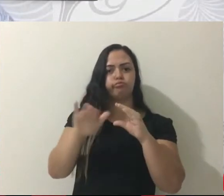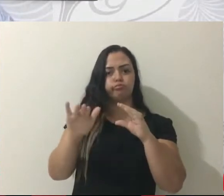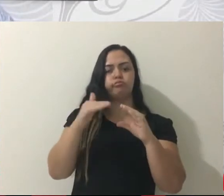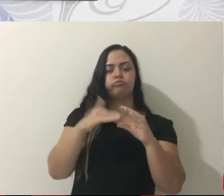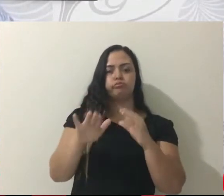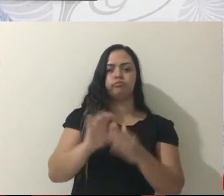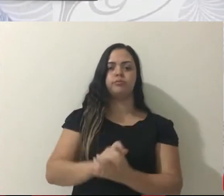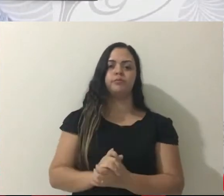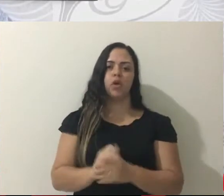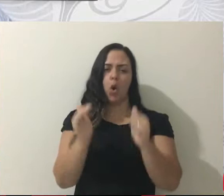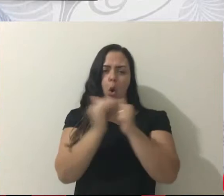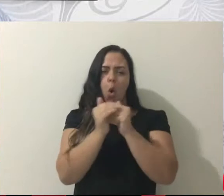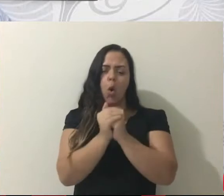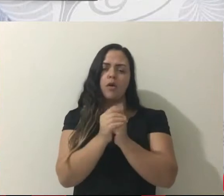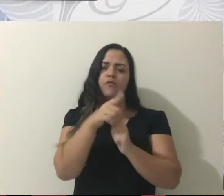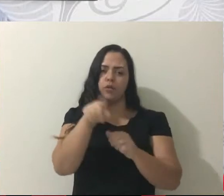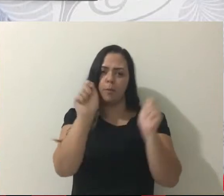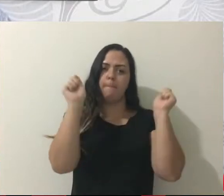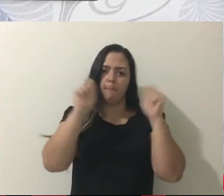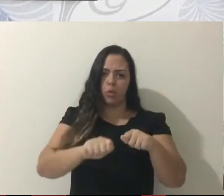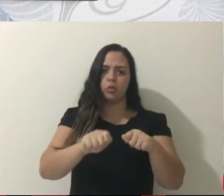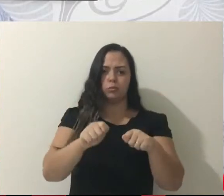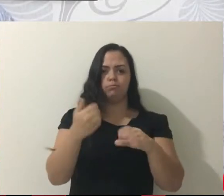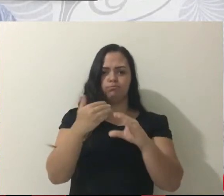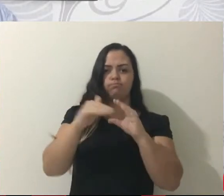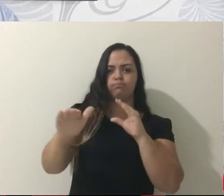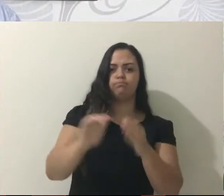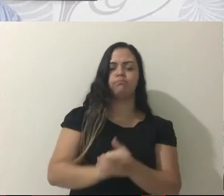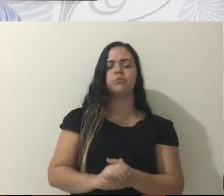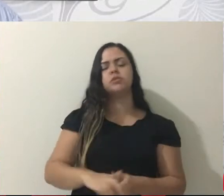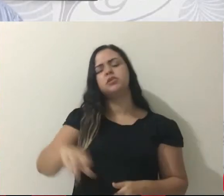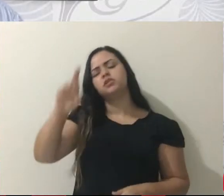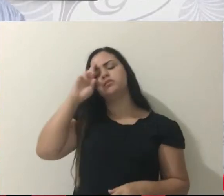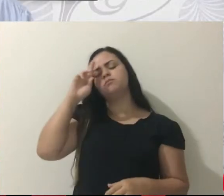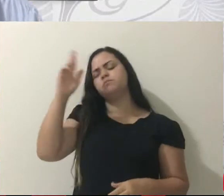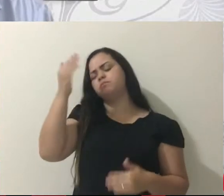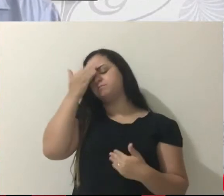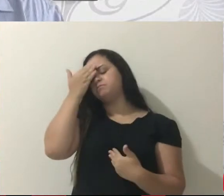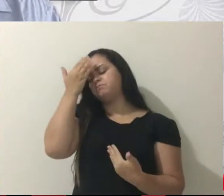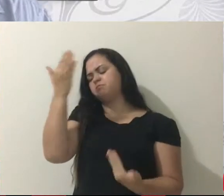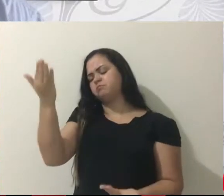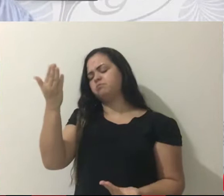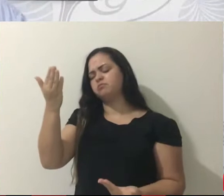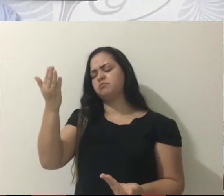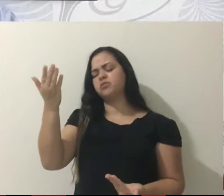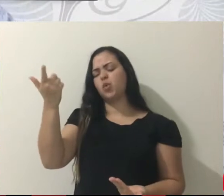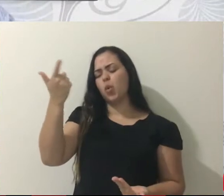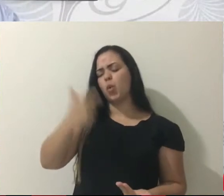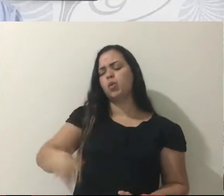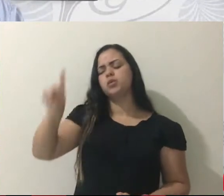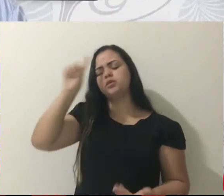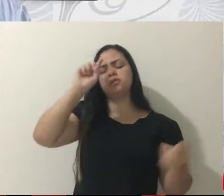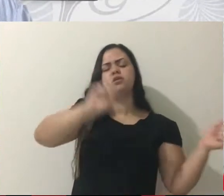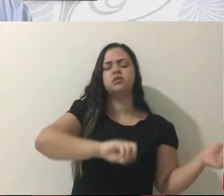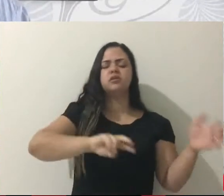online. Enquanto eu oro, você pode estar ofertando. Senhor Deus, muito obrigado, Pai, por mais um dia,